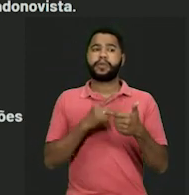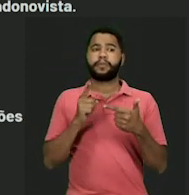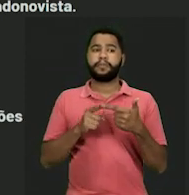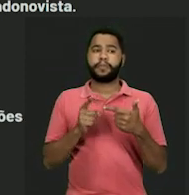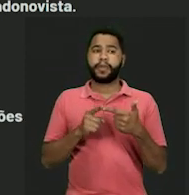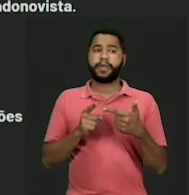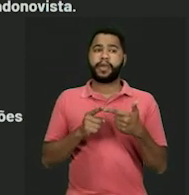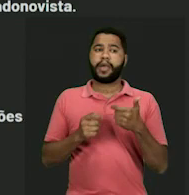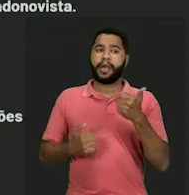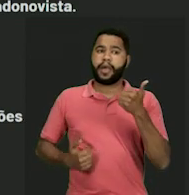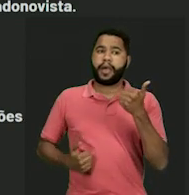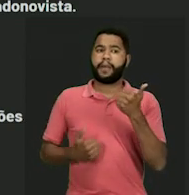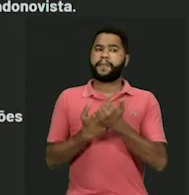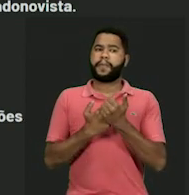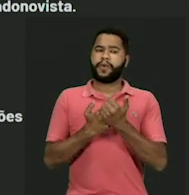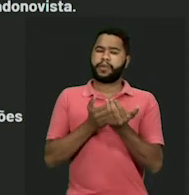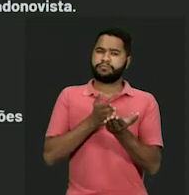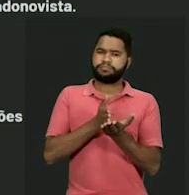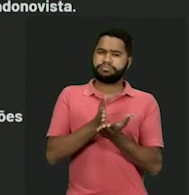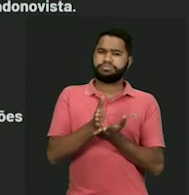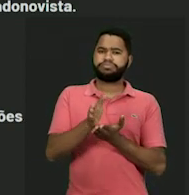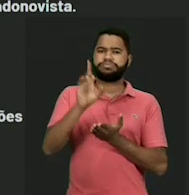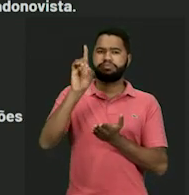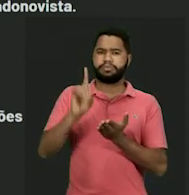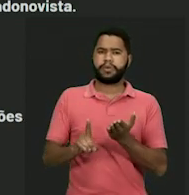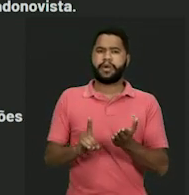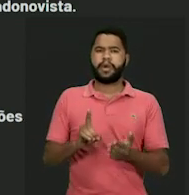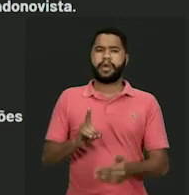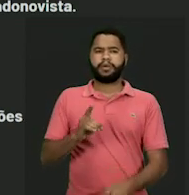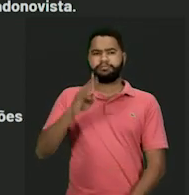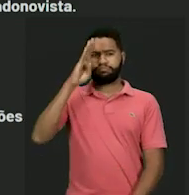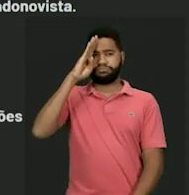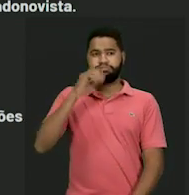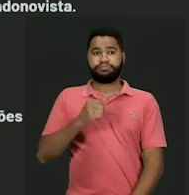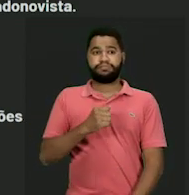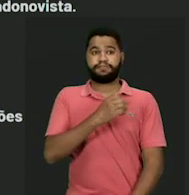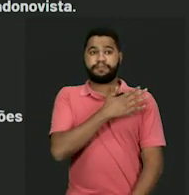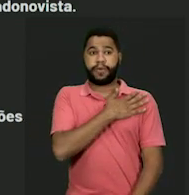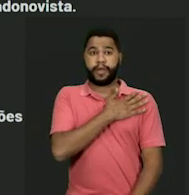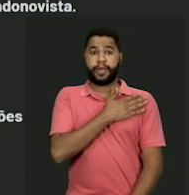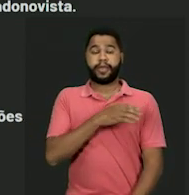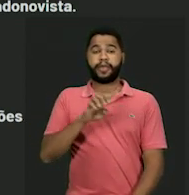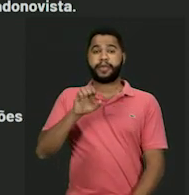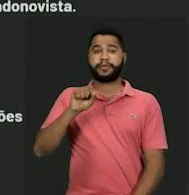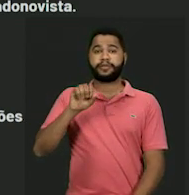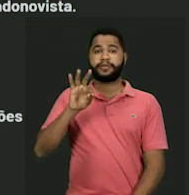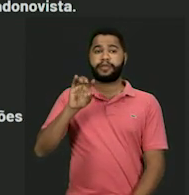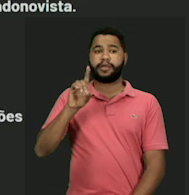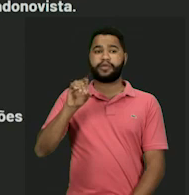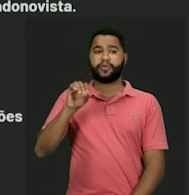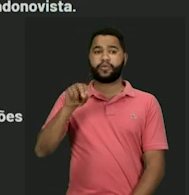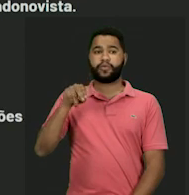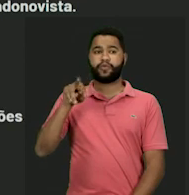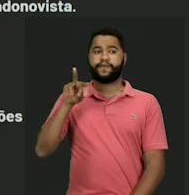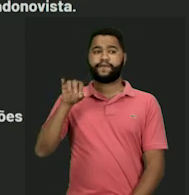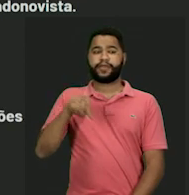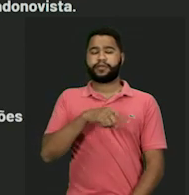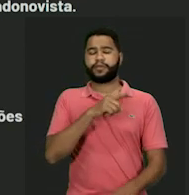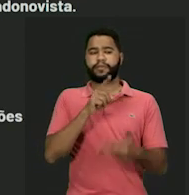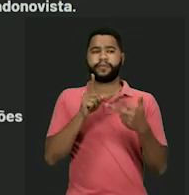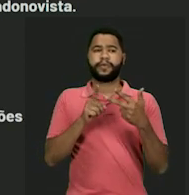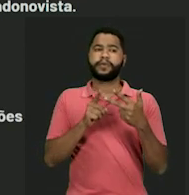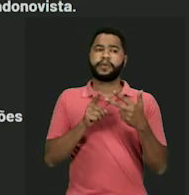B, apoiar a permanência da ditadura Estado novista, letra C, resgatar